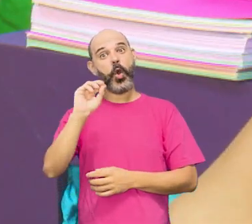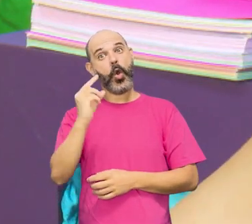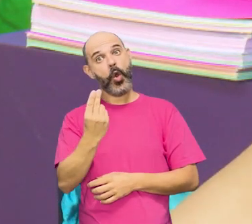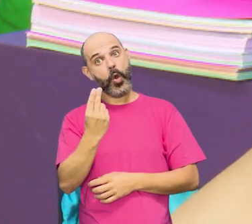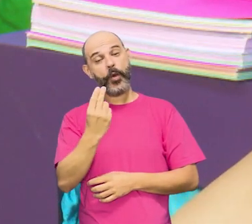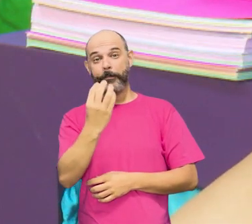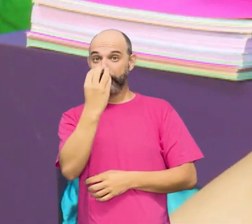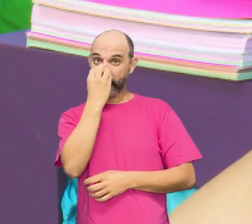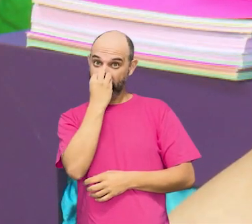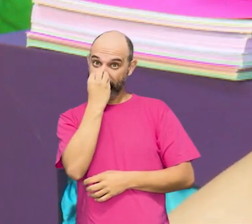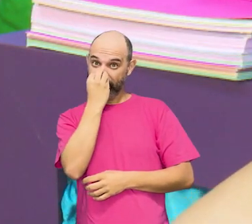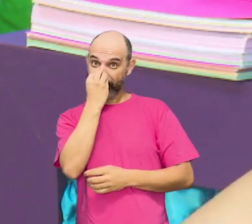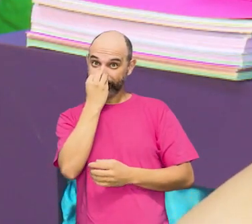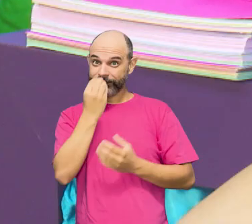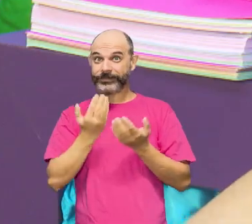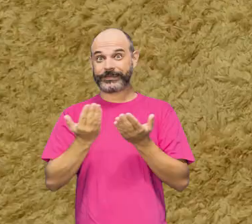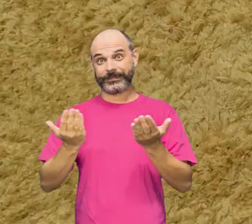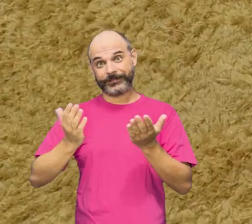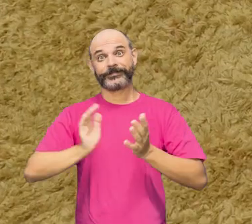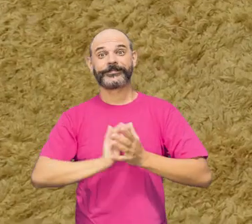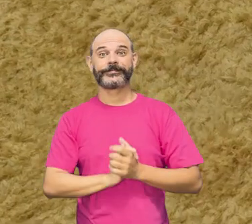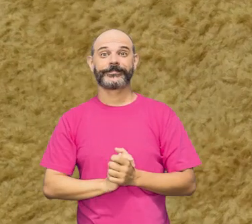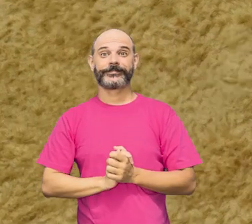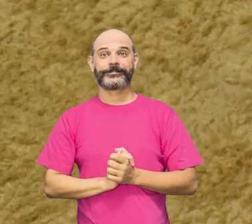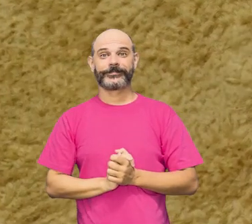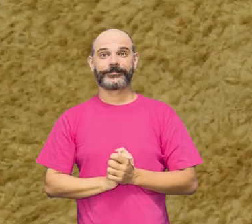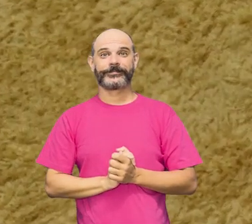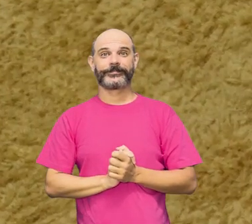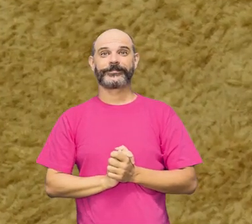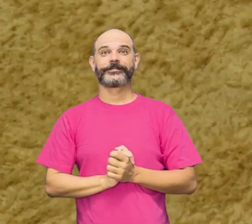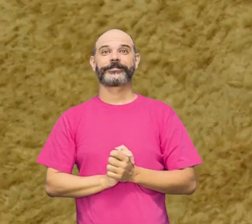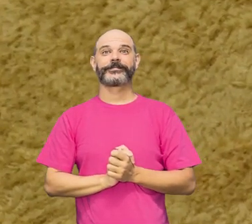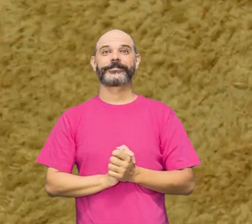Ou de palhaços, assim.